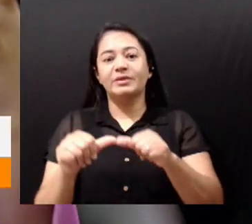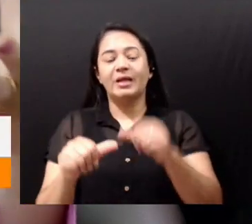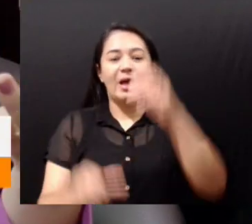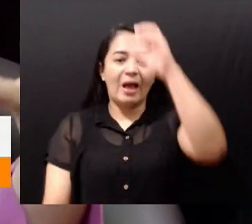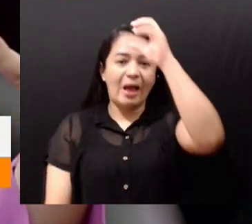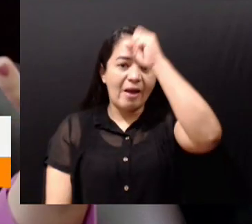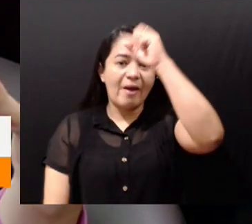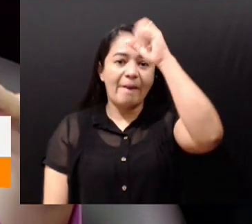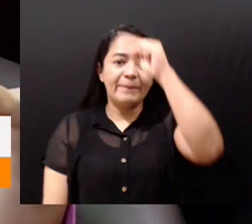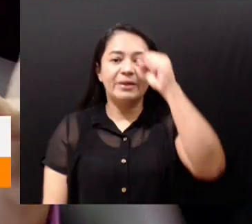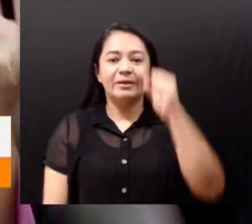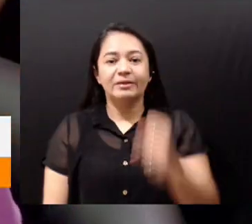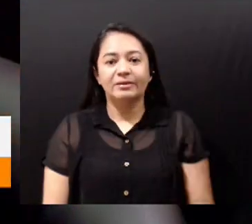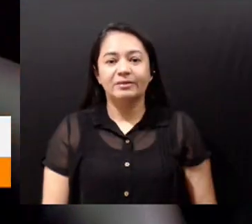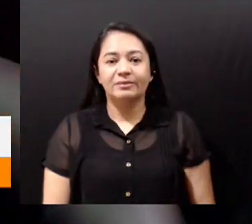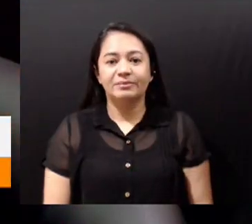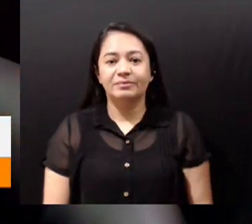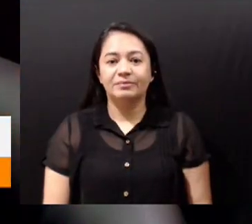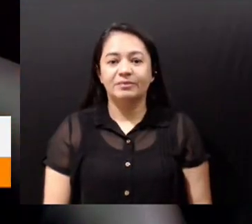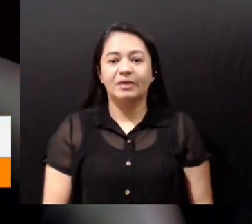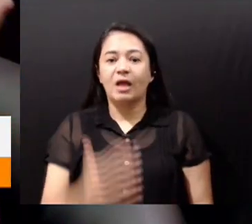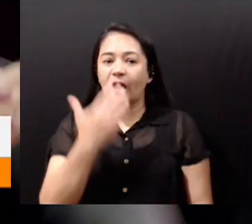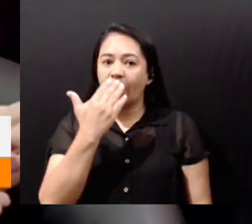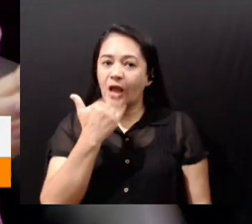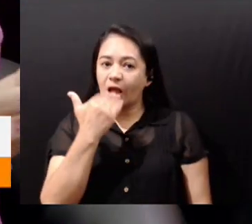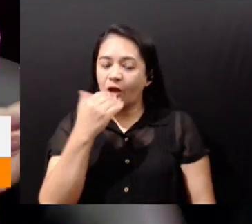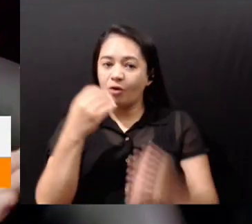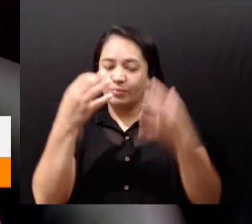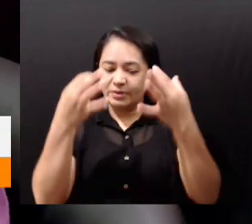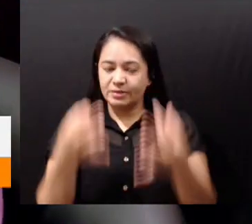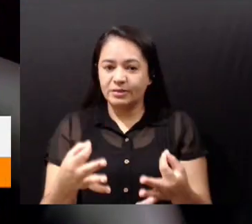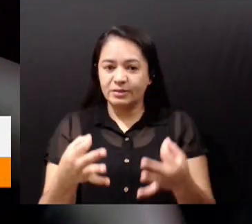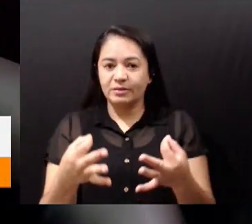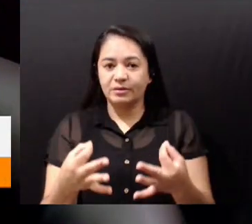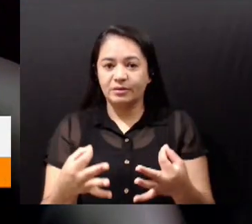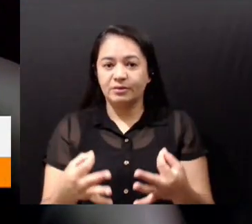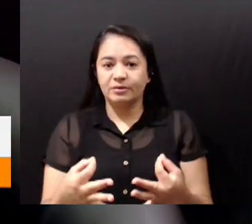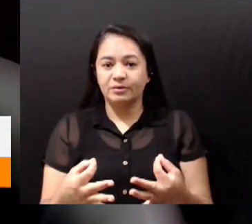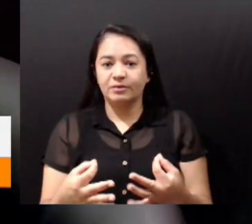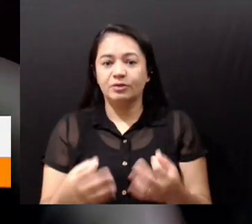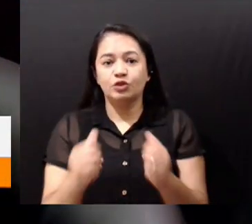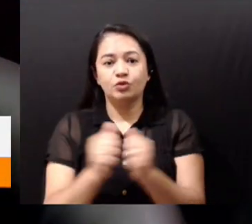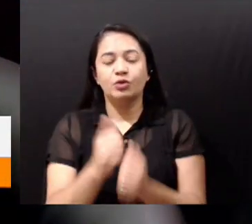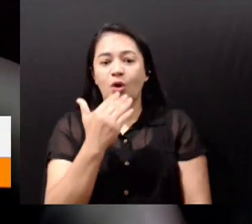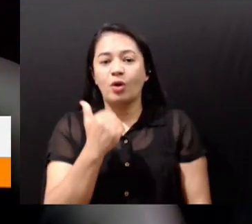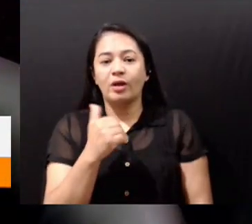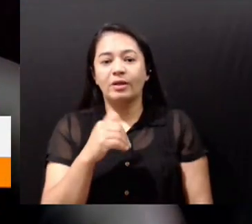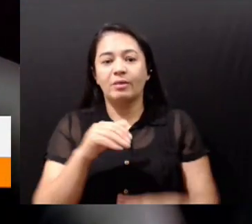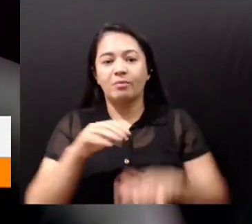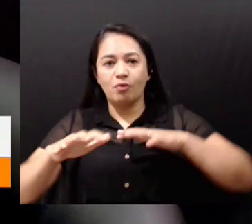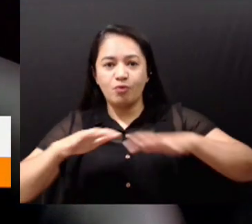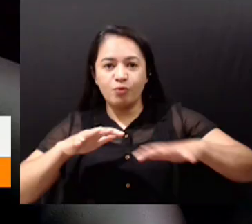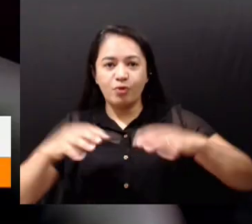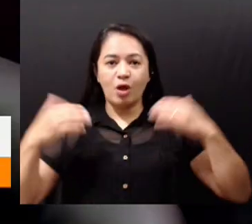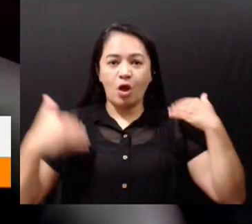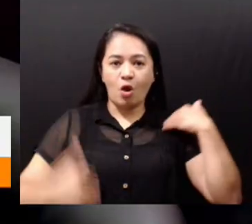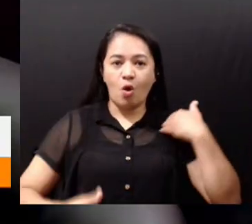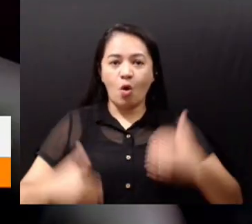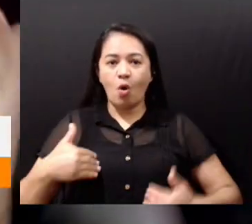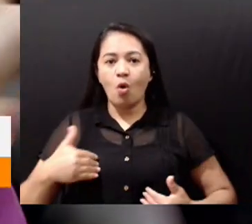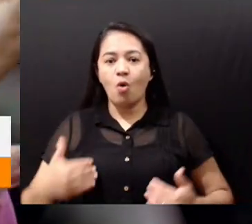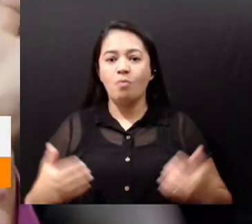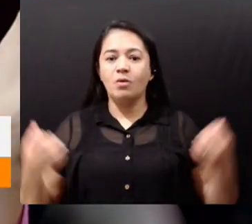reaprender a se alimentar e, juntamente com a alimentação, a movimentar esse corpo, a ter atividade